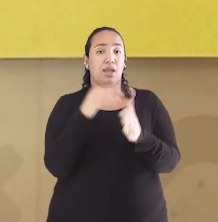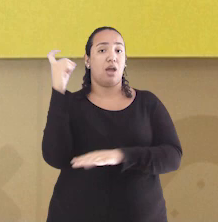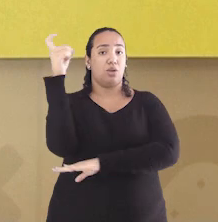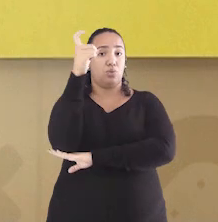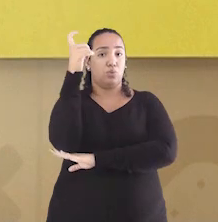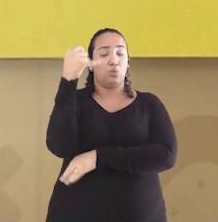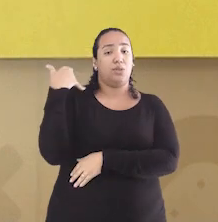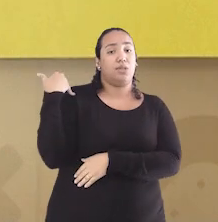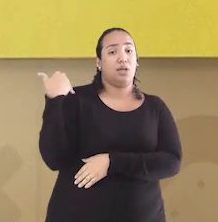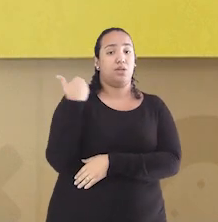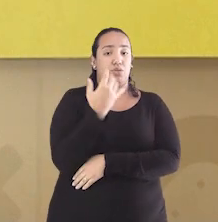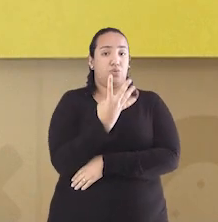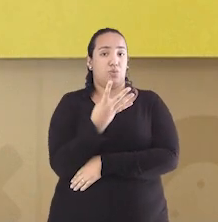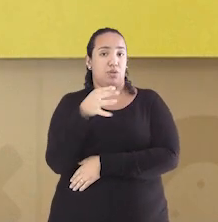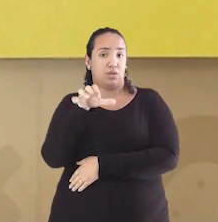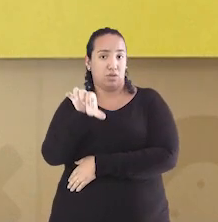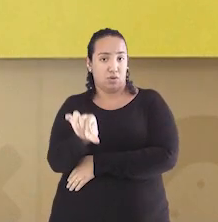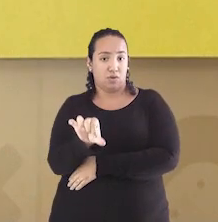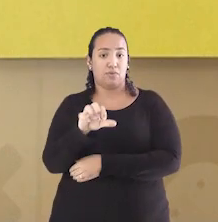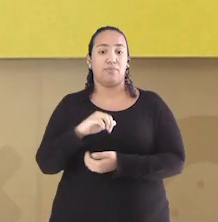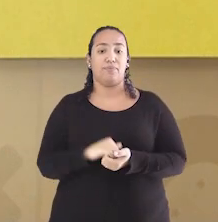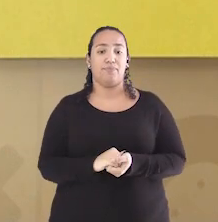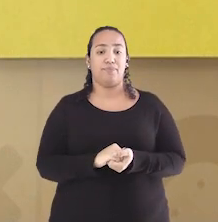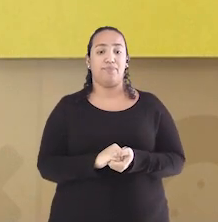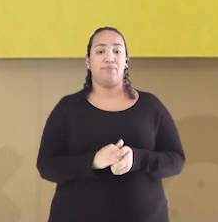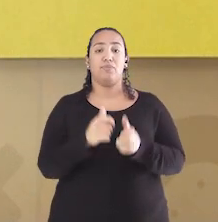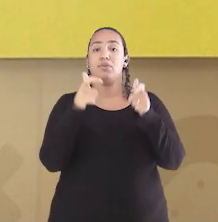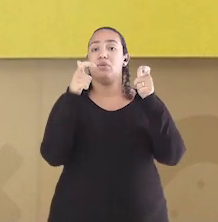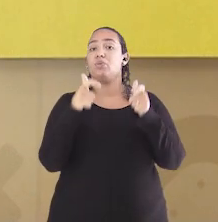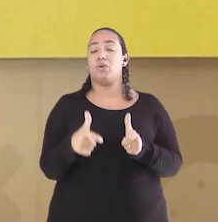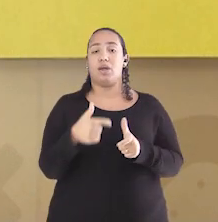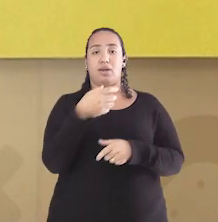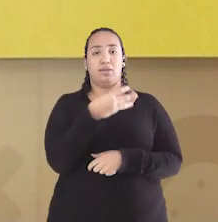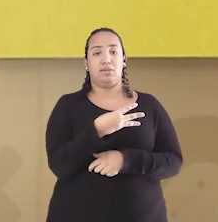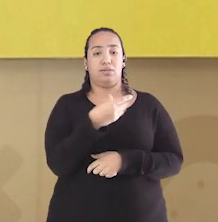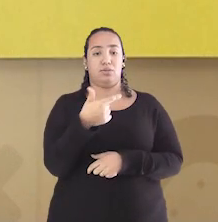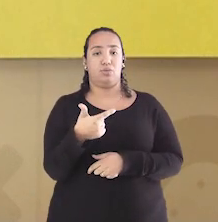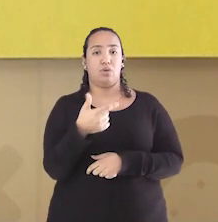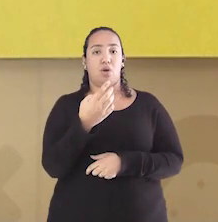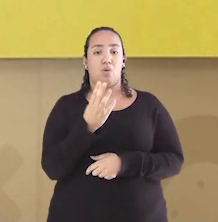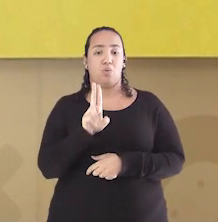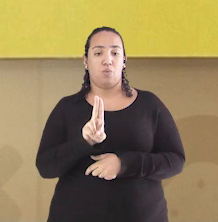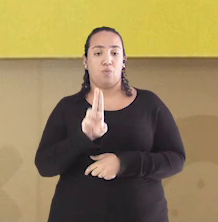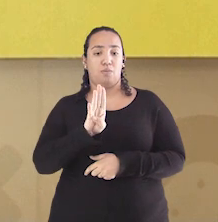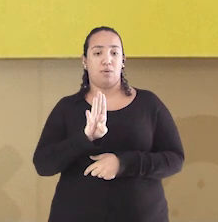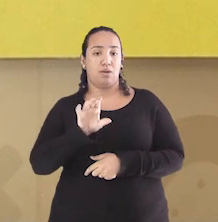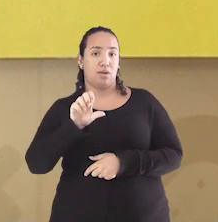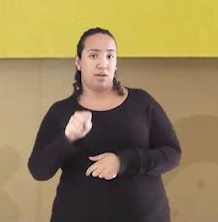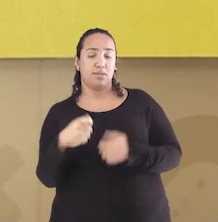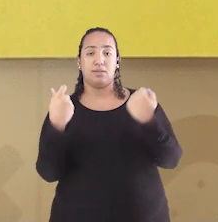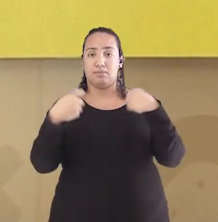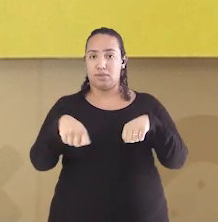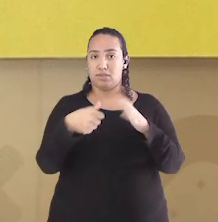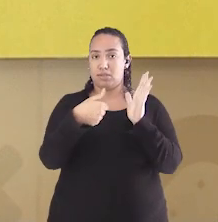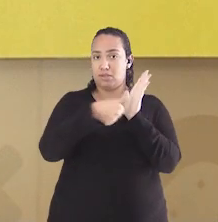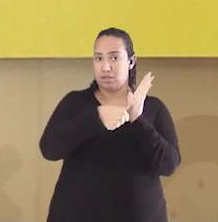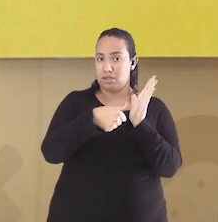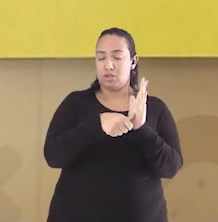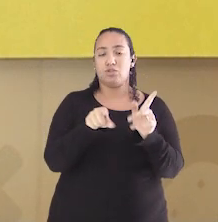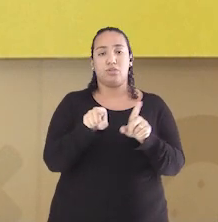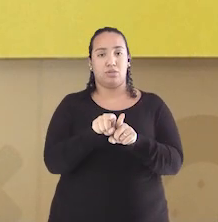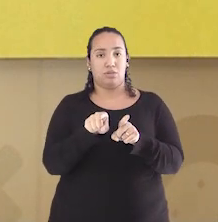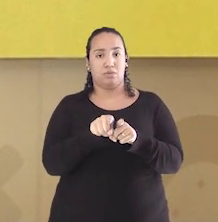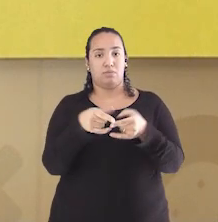de 49 anos. Locais: 32 UBSs. Leve documento com foto e a